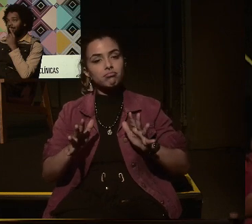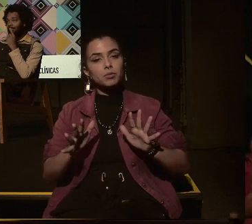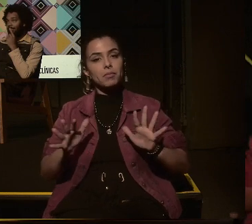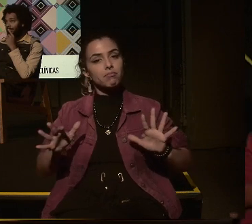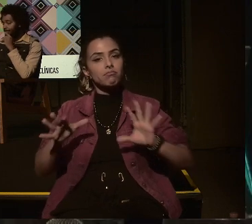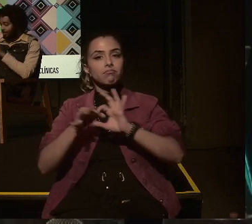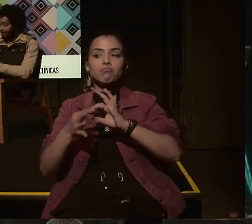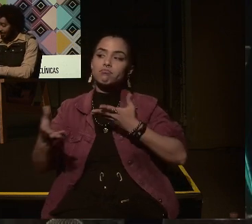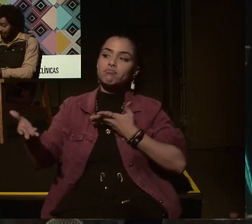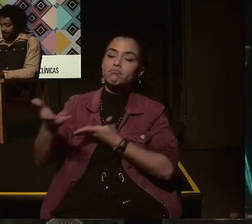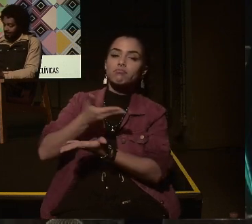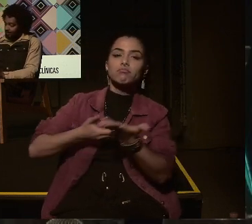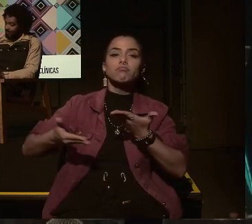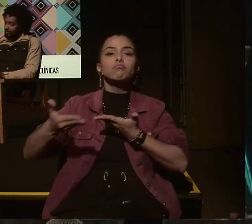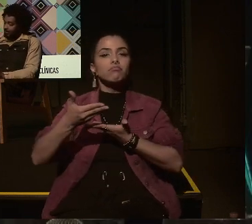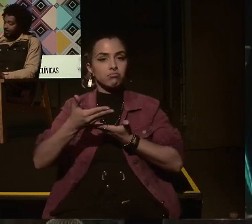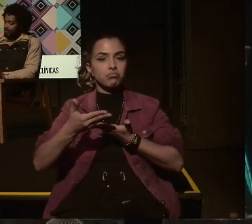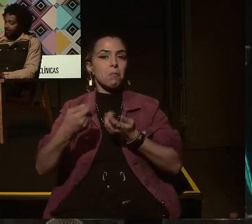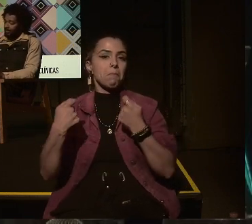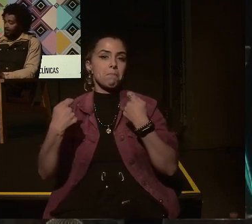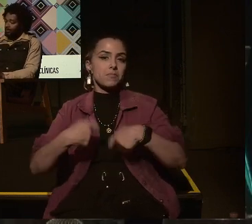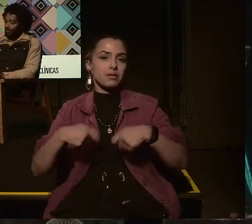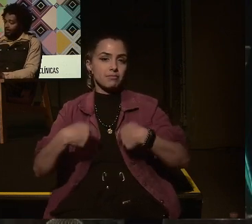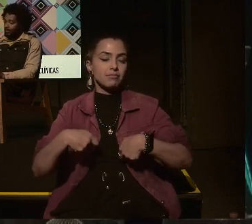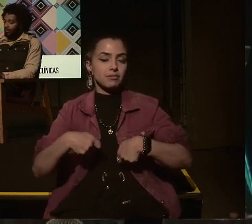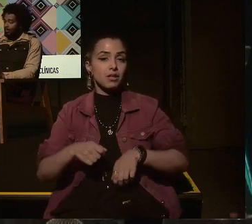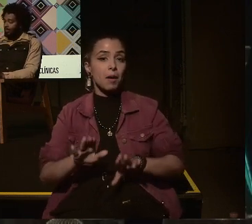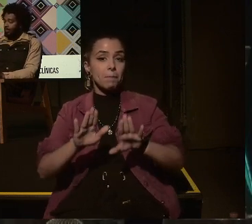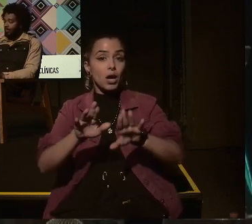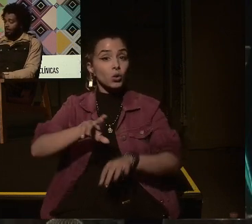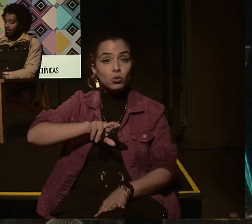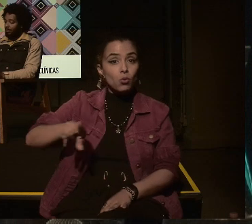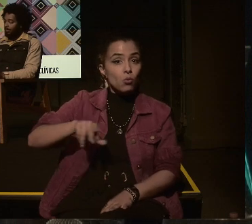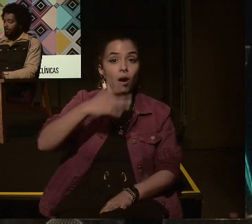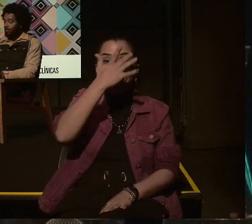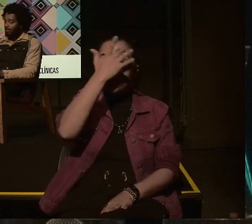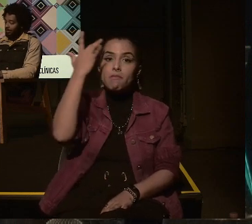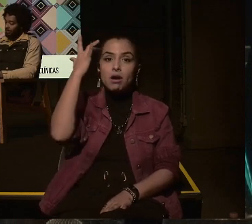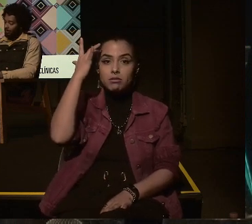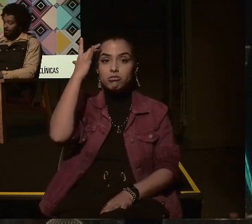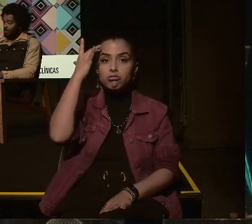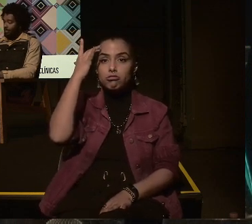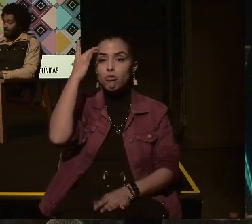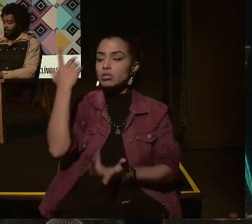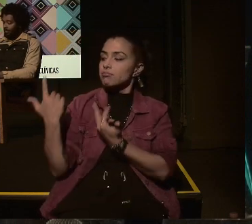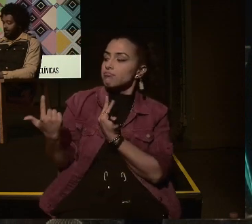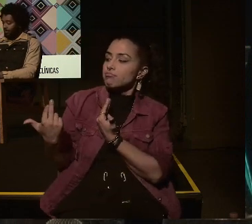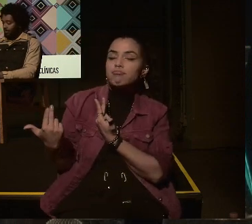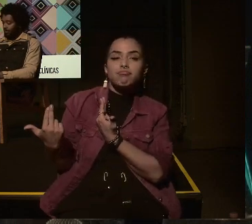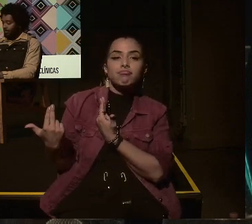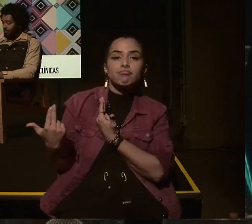relação. E ela não acontece na relação entre iguais. Ela acontece na relação